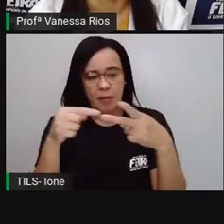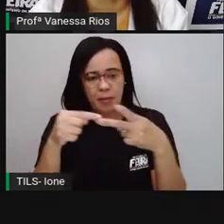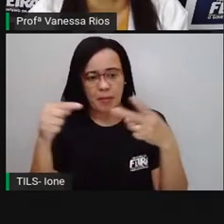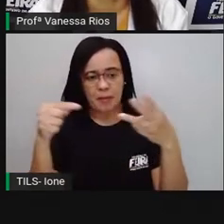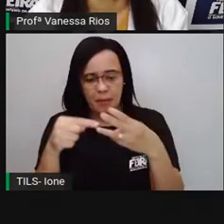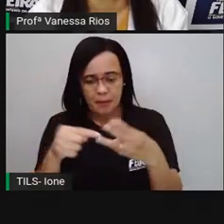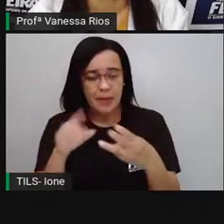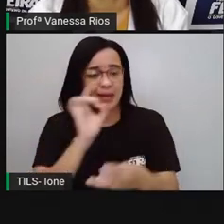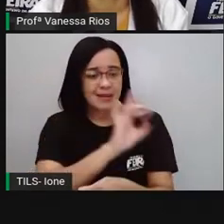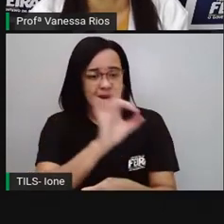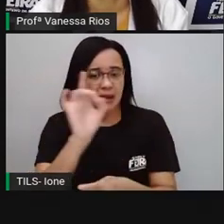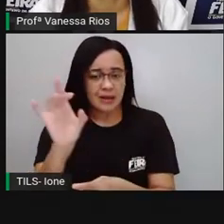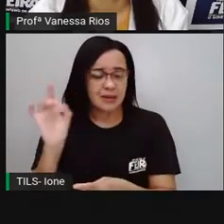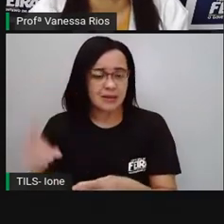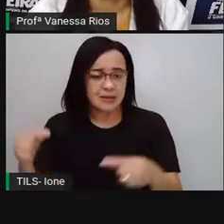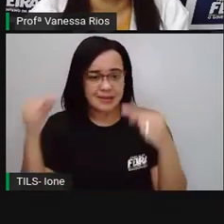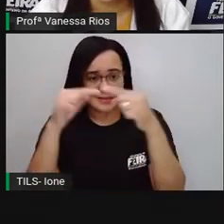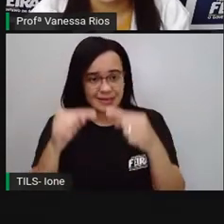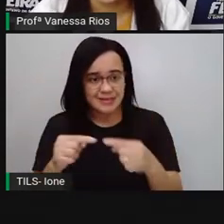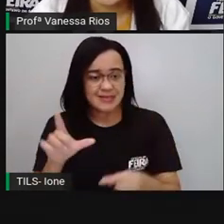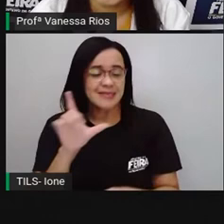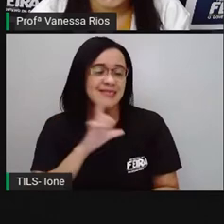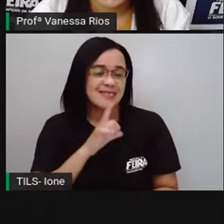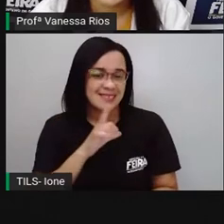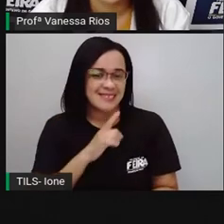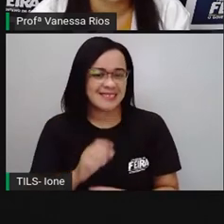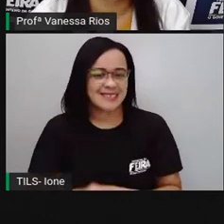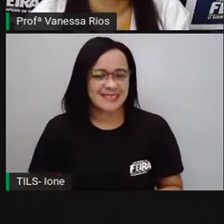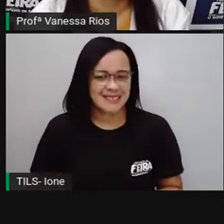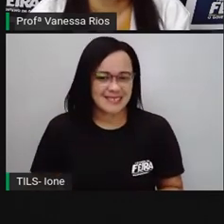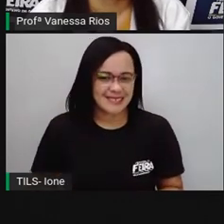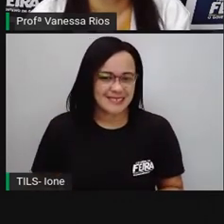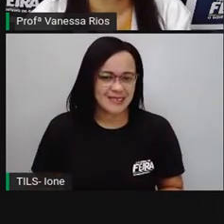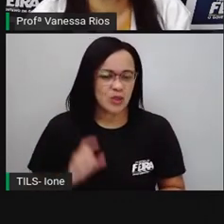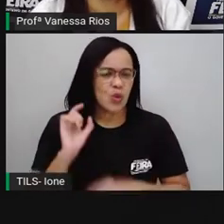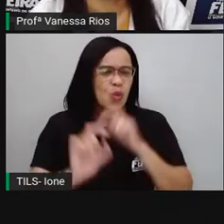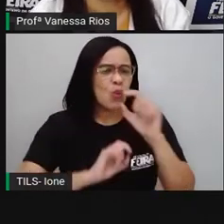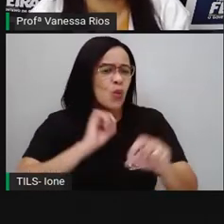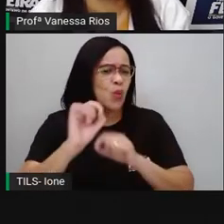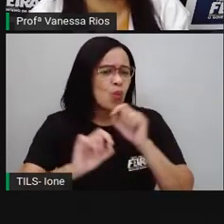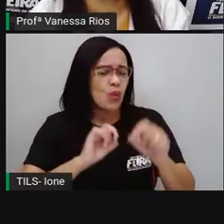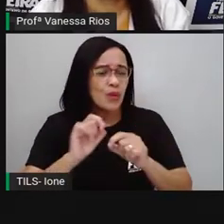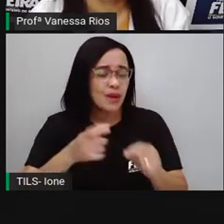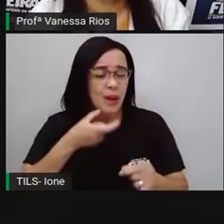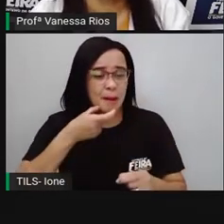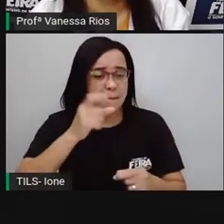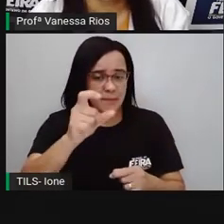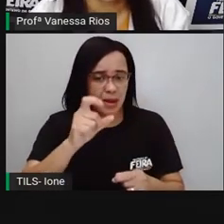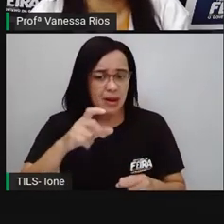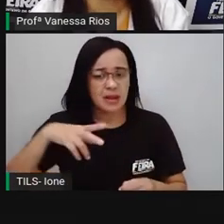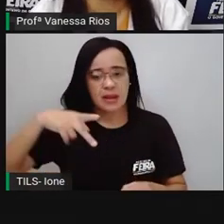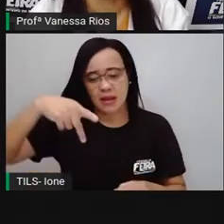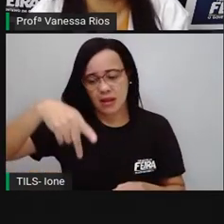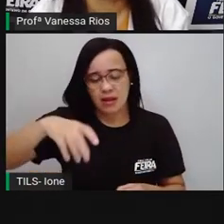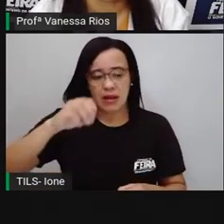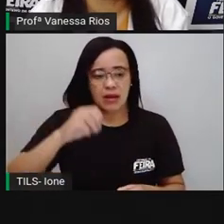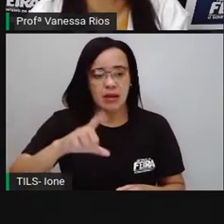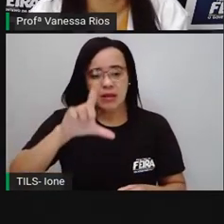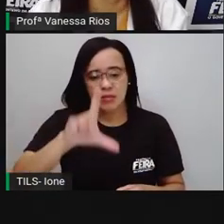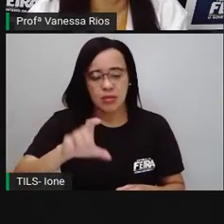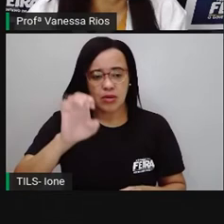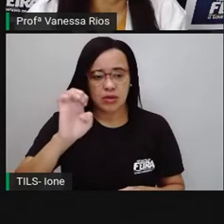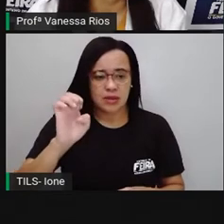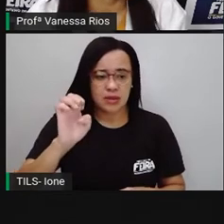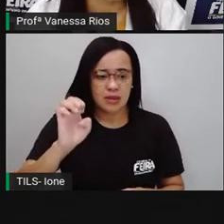convexos. Vixe, meu Deus, e o que é um poliedro convexo, Pró? A Pró trouxe aqui exemplos, ó. Esse é um